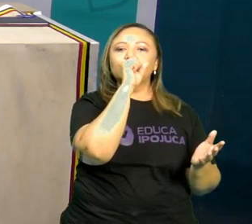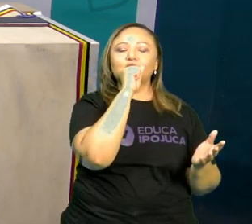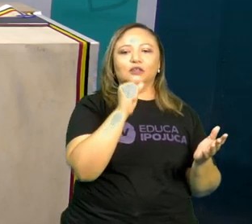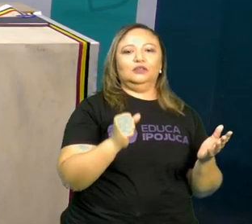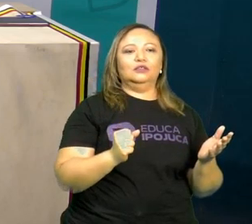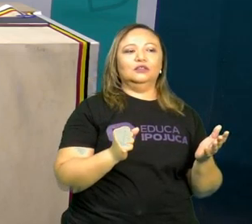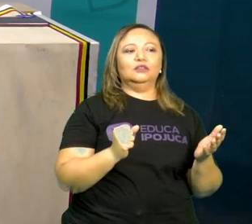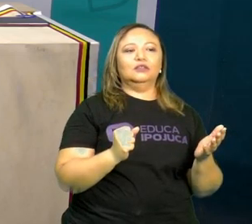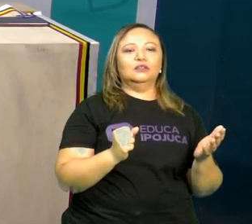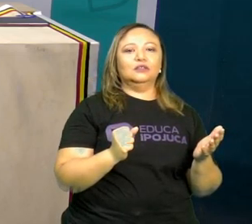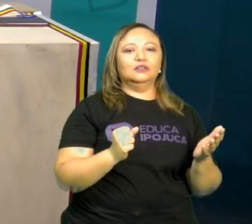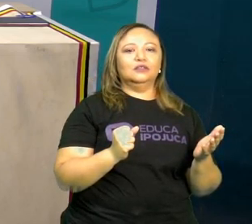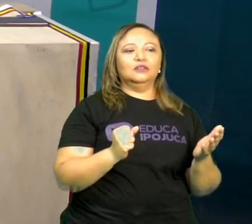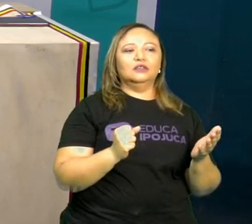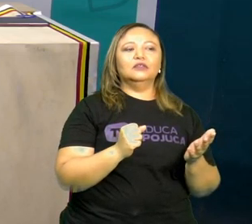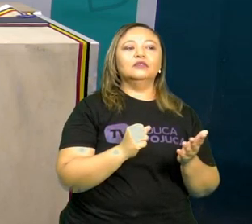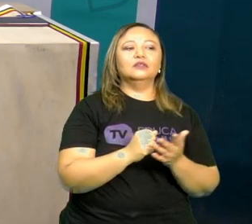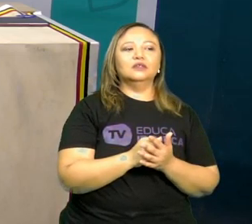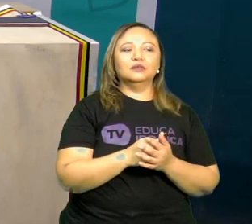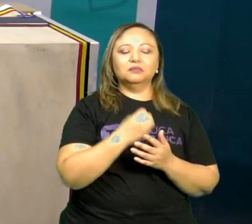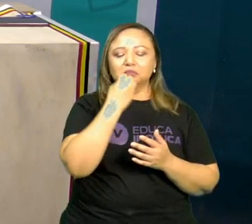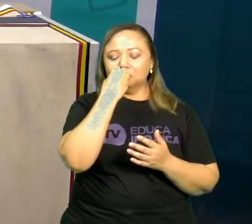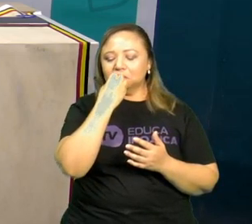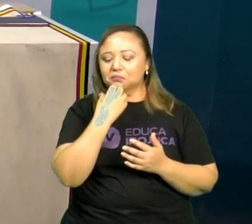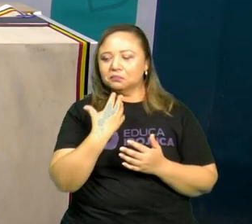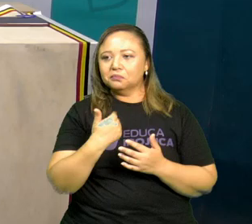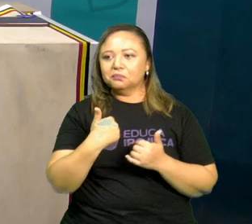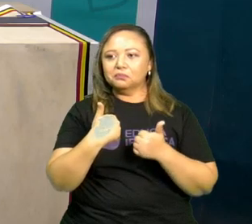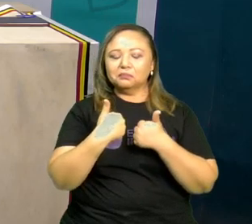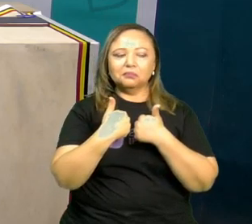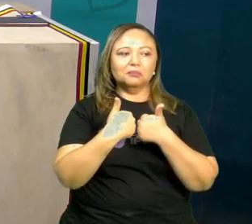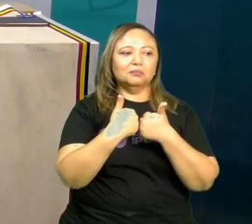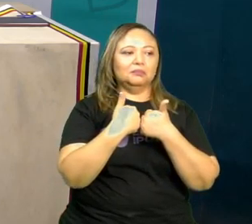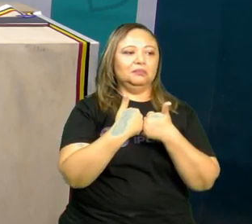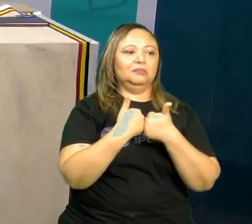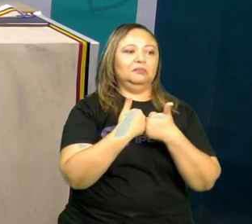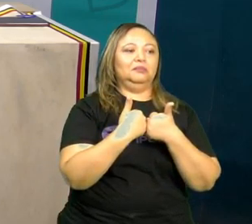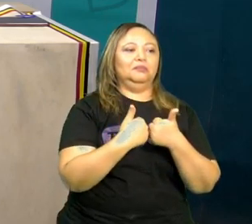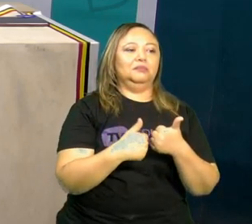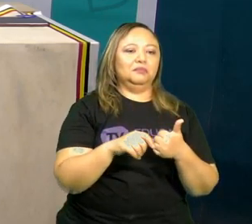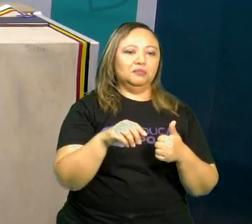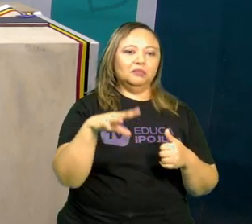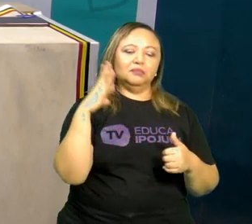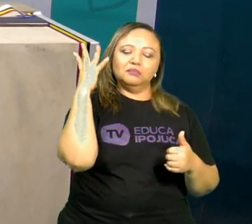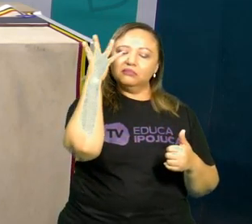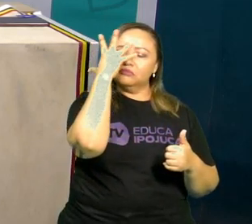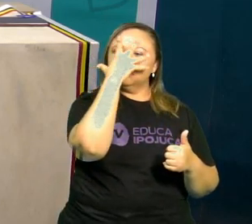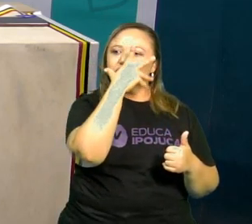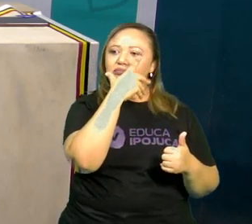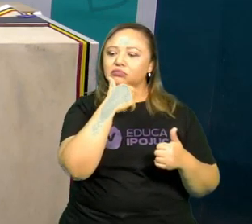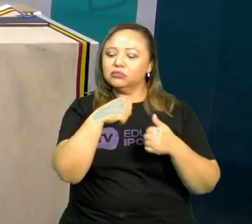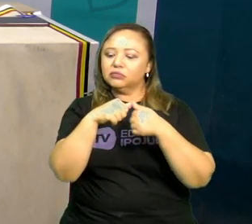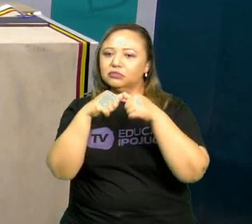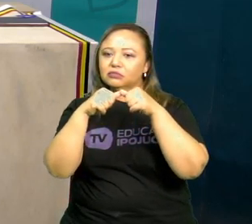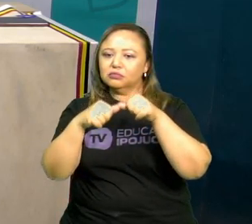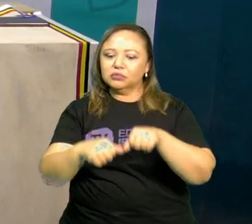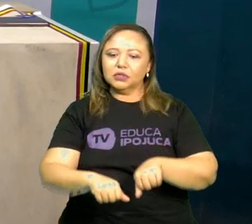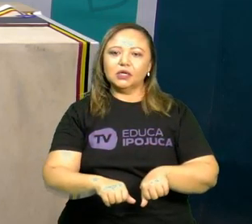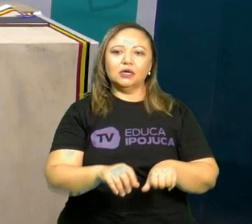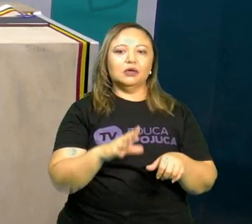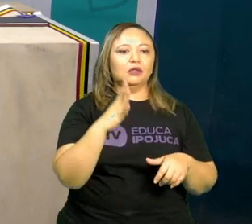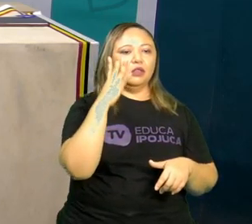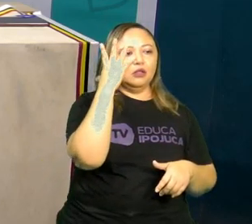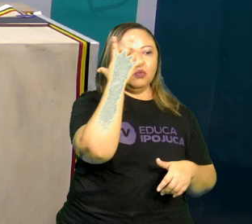e não vem né e para ficar bem colorido